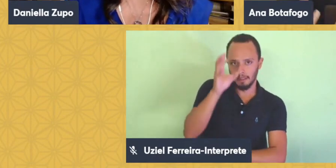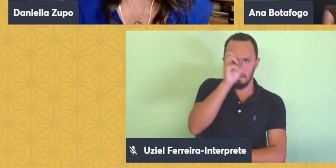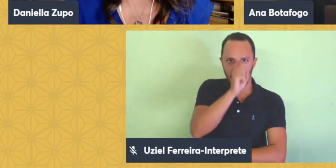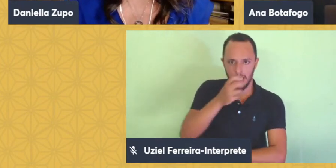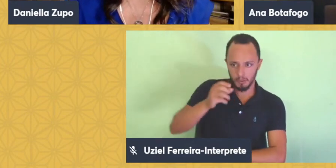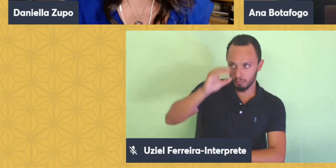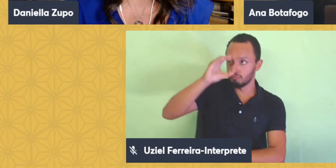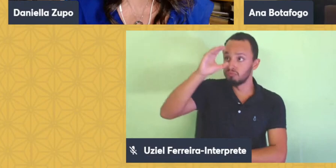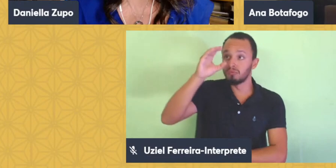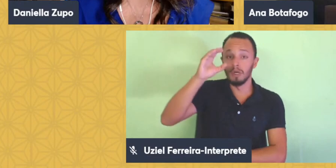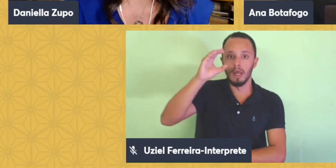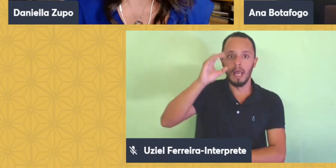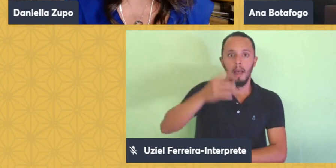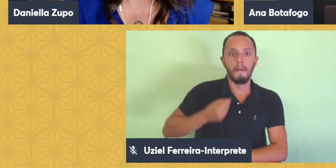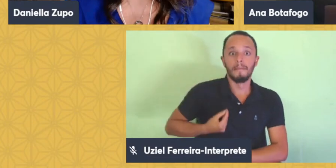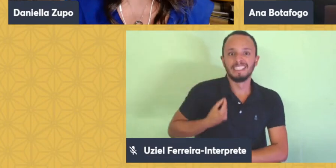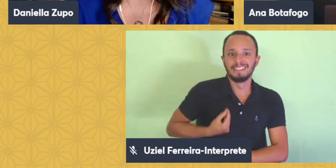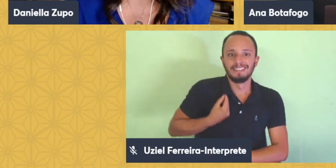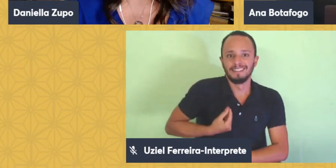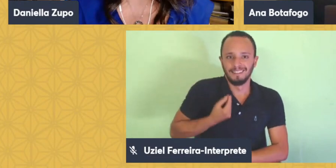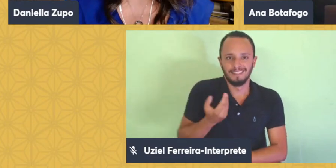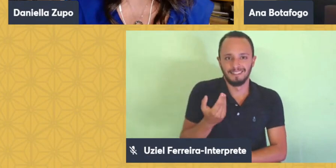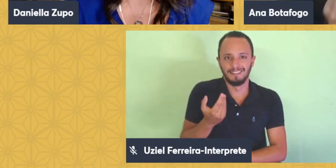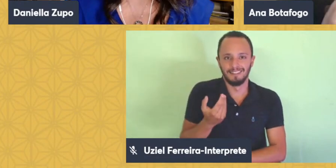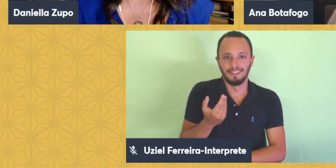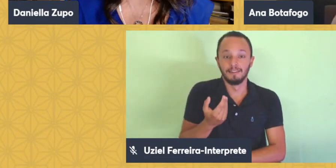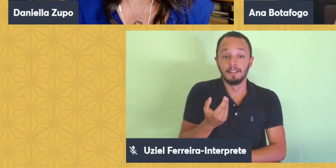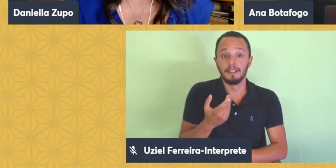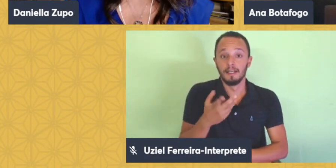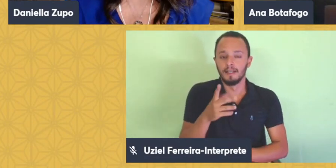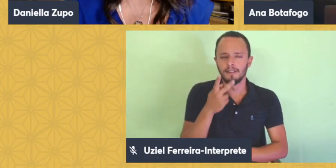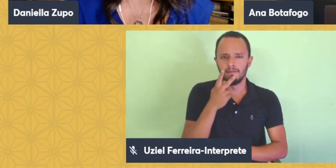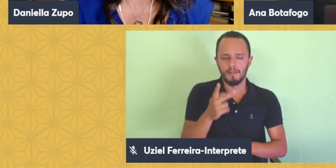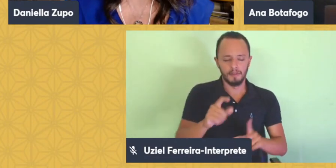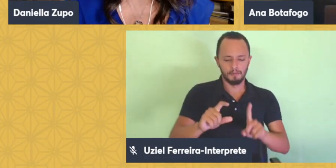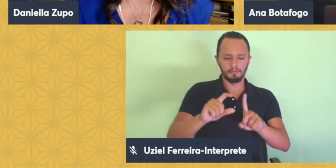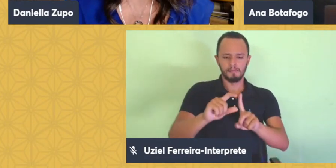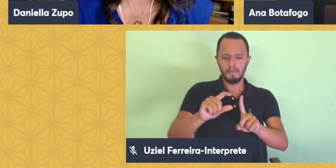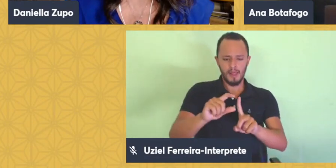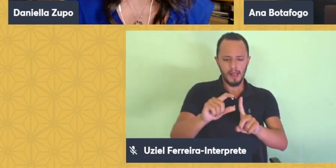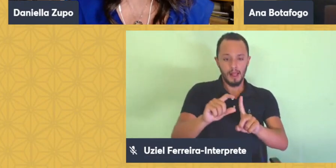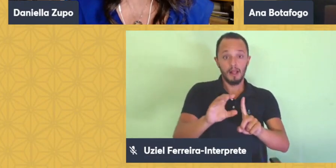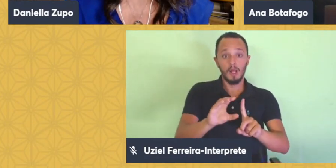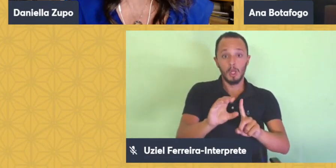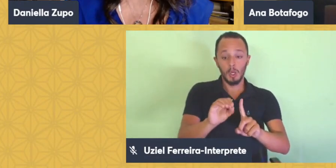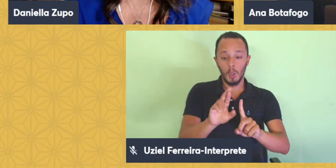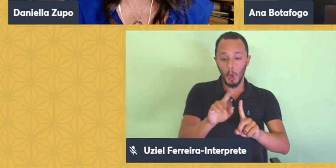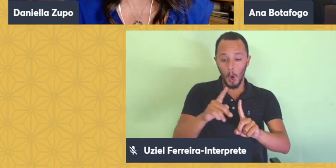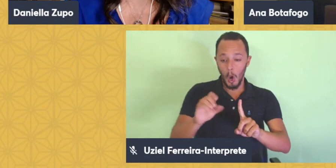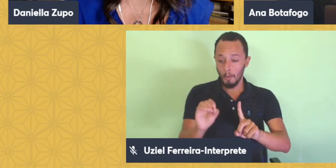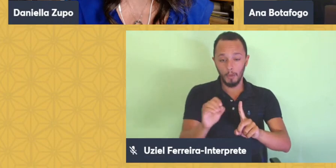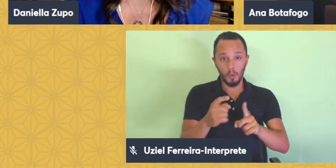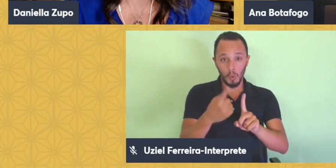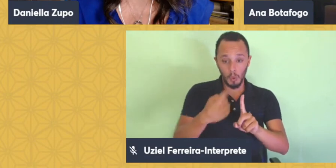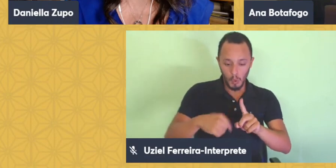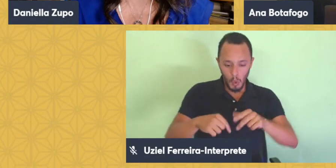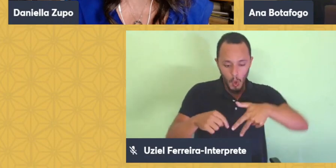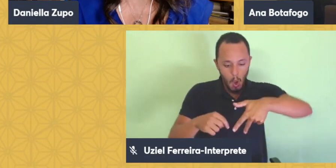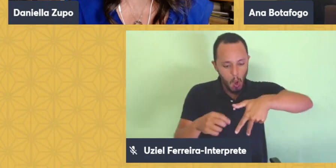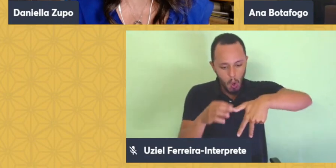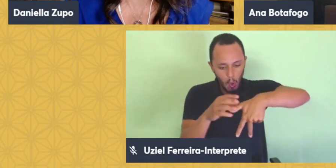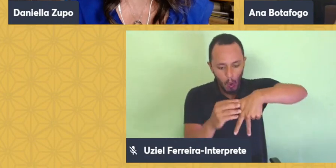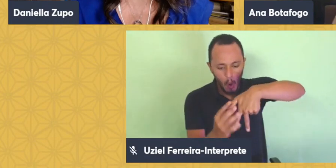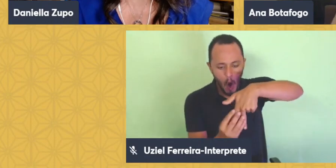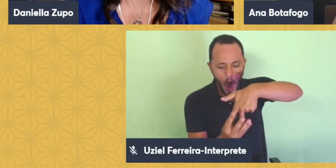que vocês vão e é maravilhoso que palavra corpo aí já tem tudo a ver adorei esse